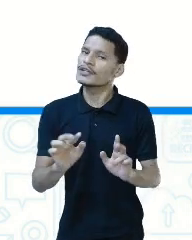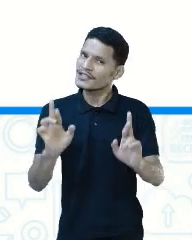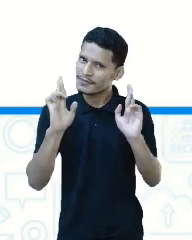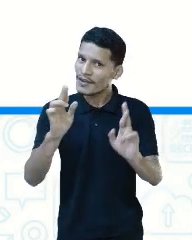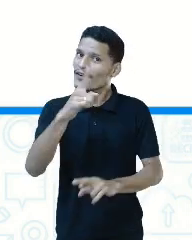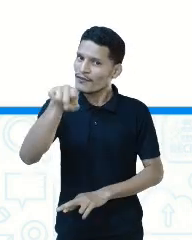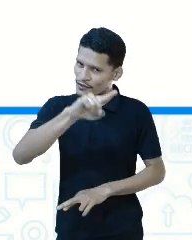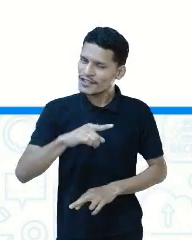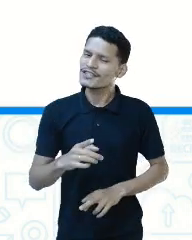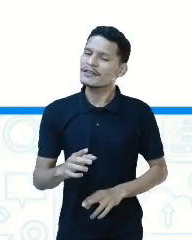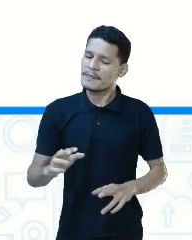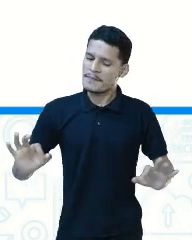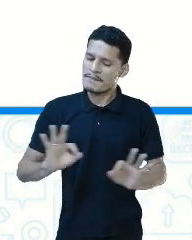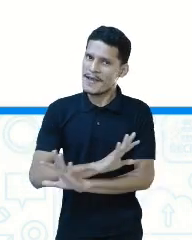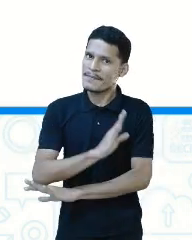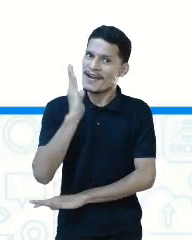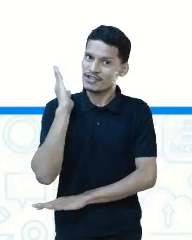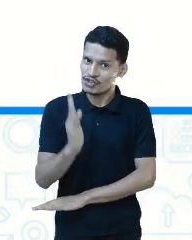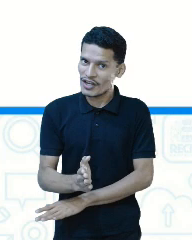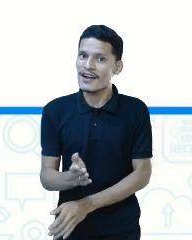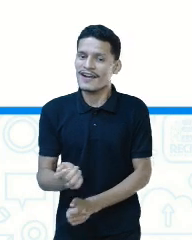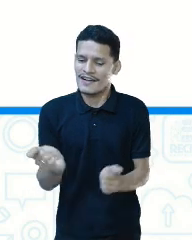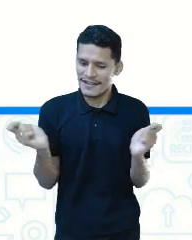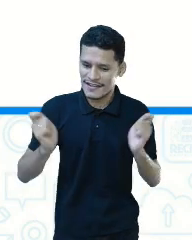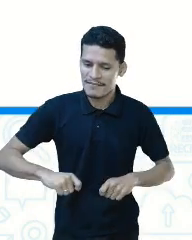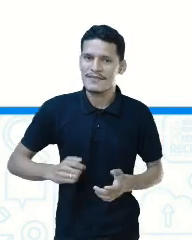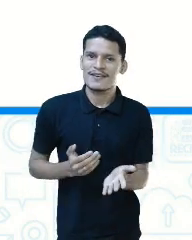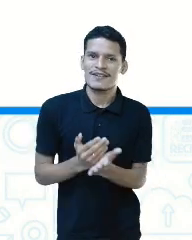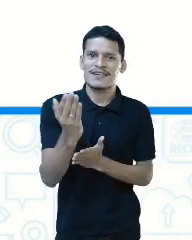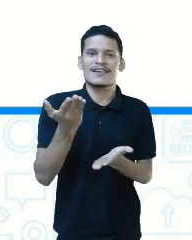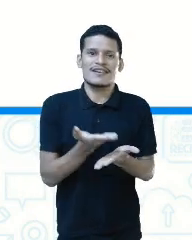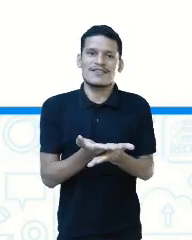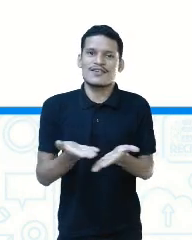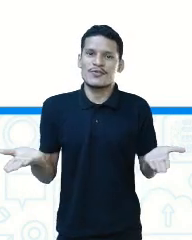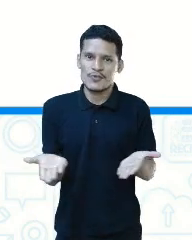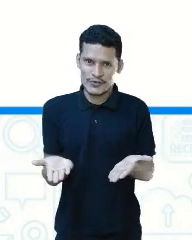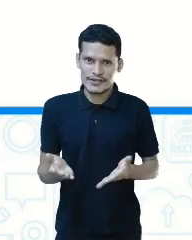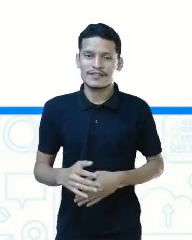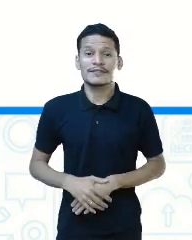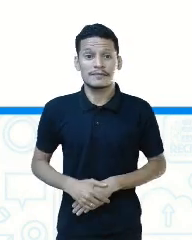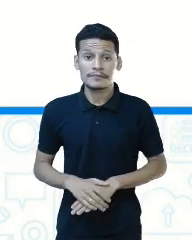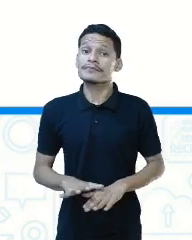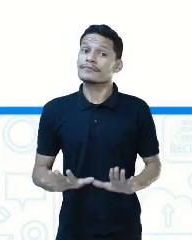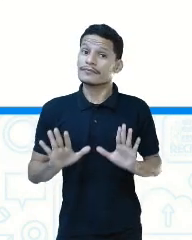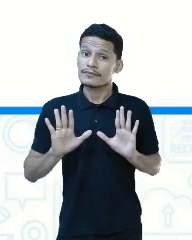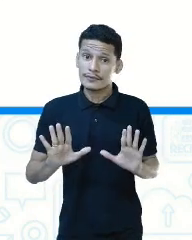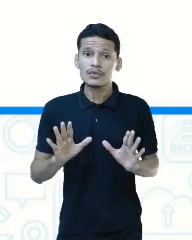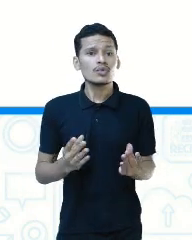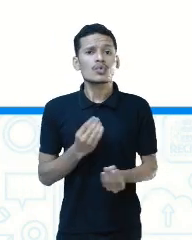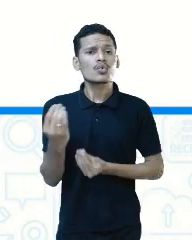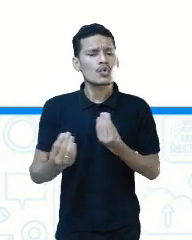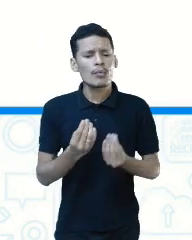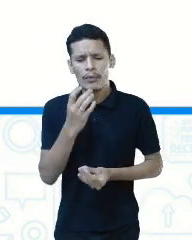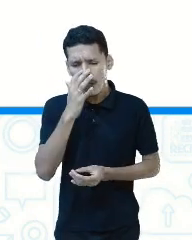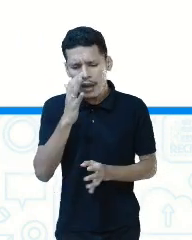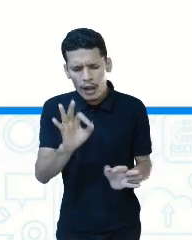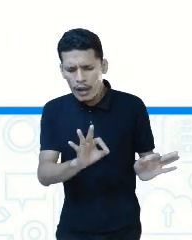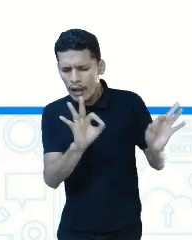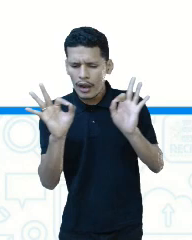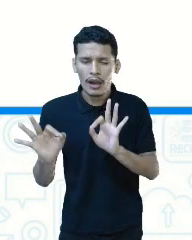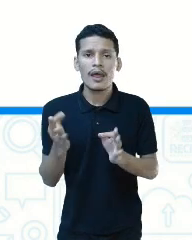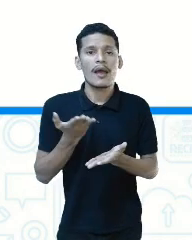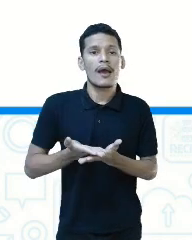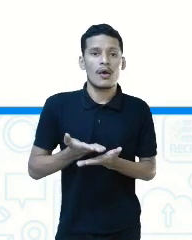estejam preparados, estejam afiados para começar a nossa aula de hoje. E aí, de que forma a gente pode assistir nossas